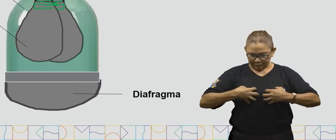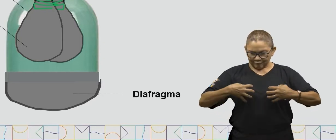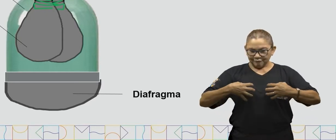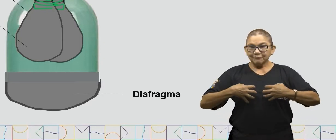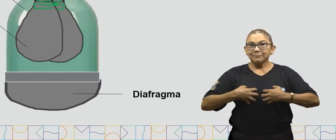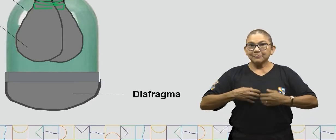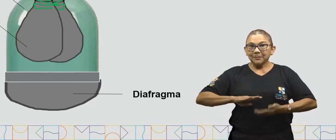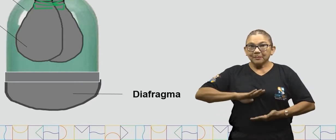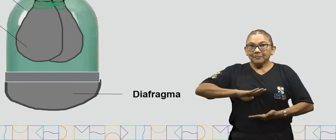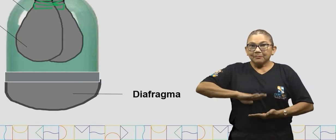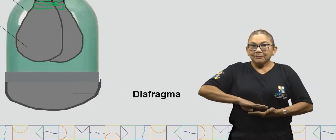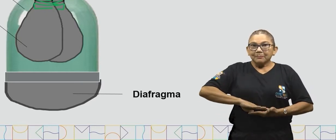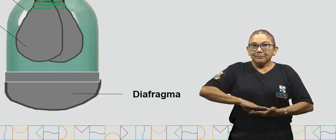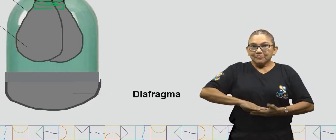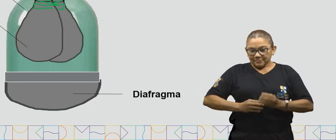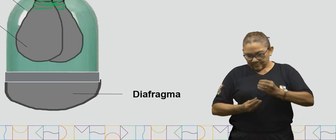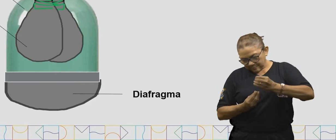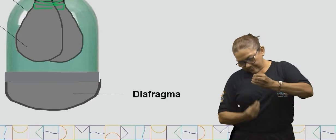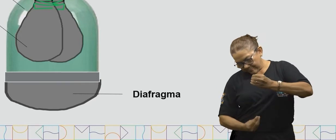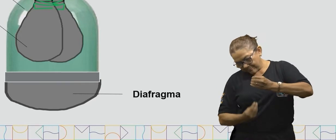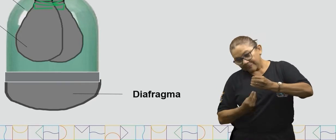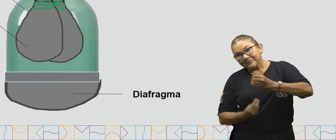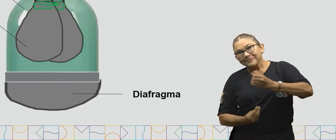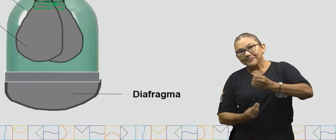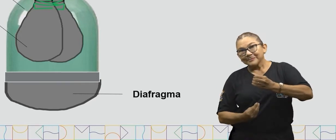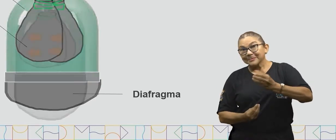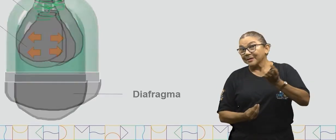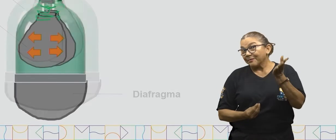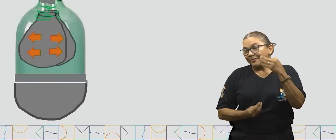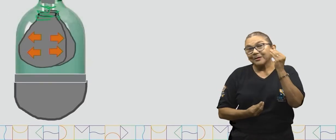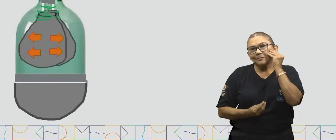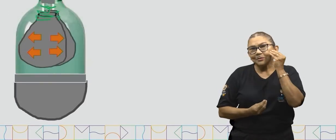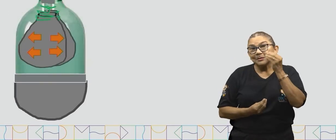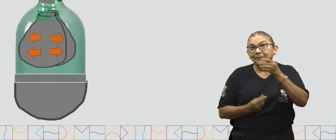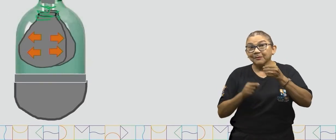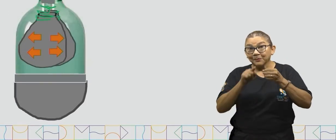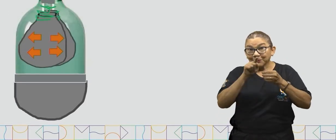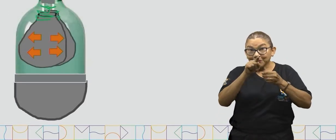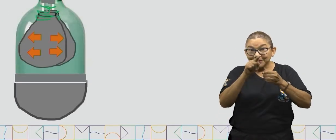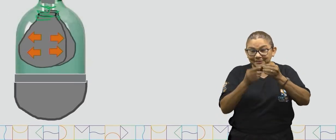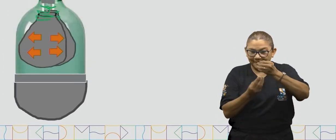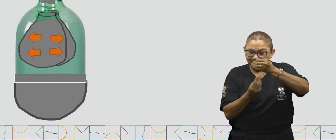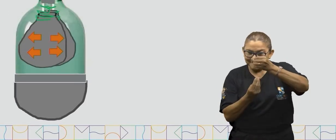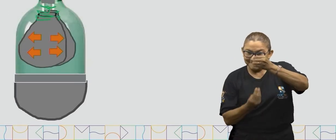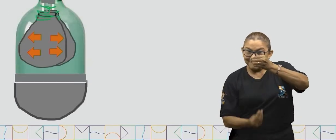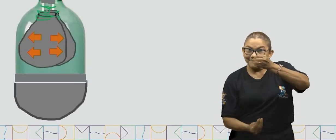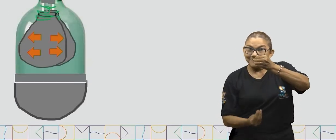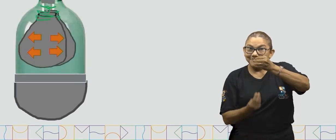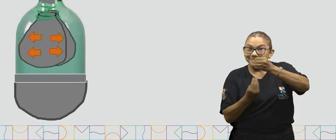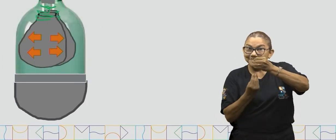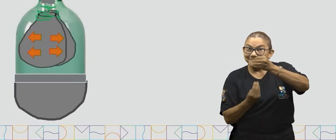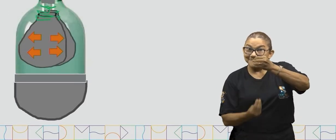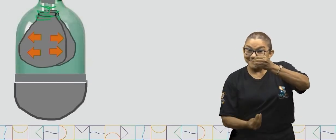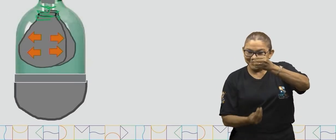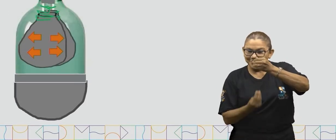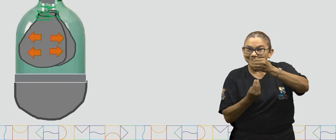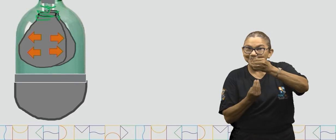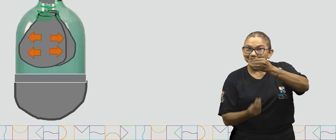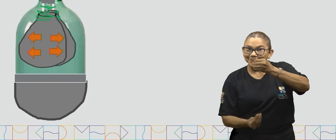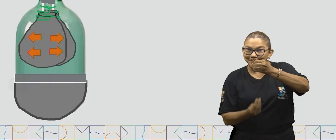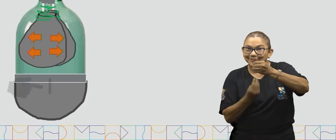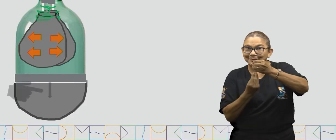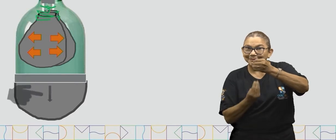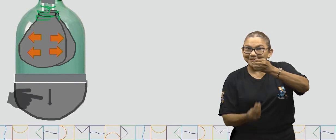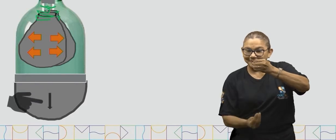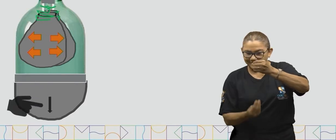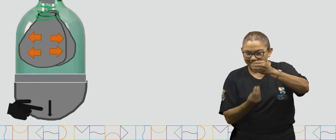músculo diafragma. Vamos à experiência? Puxe o centro do balão que está na parte cortada da garrafa